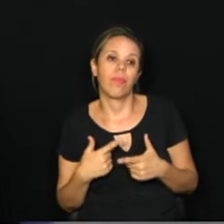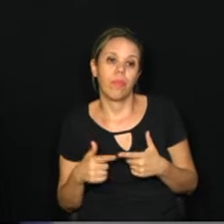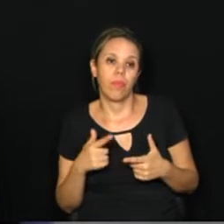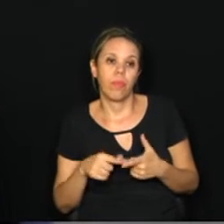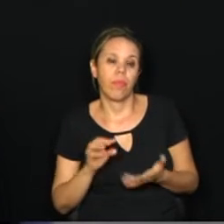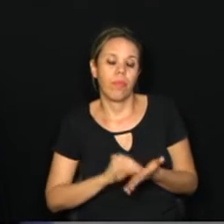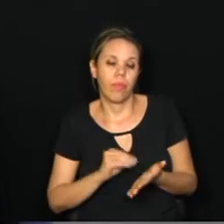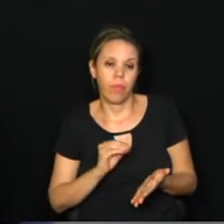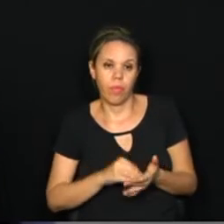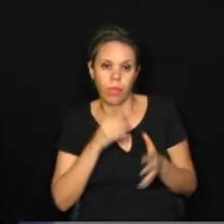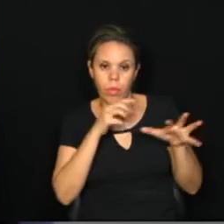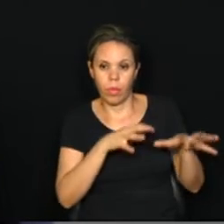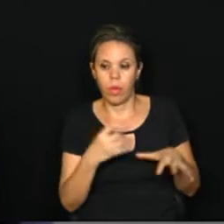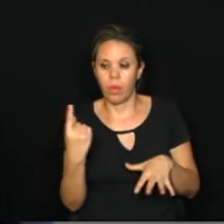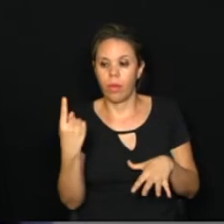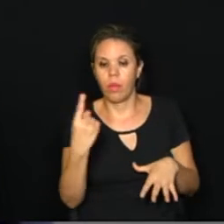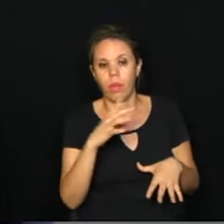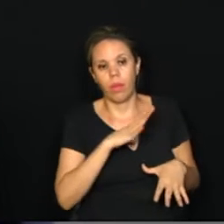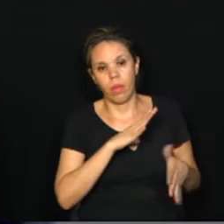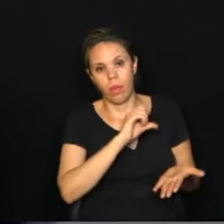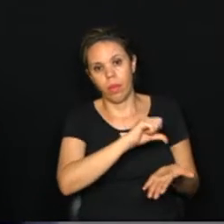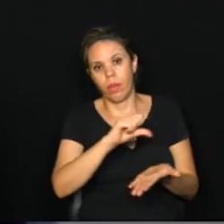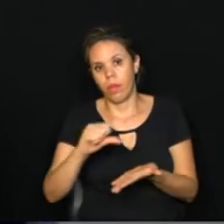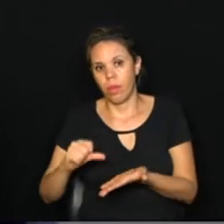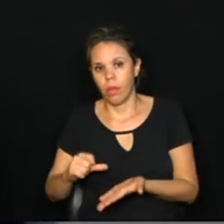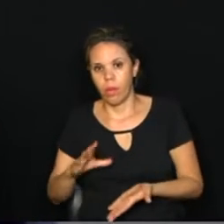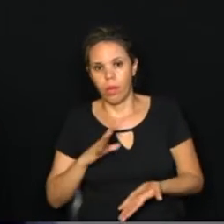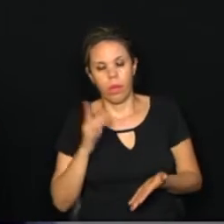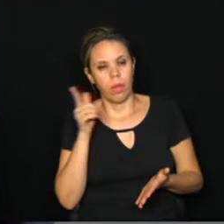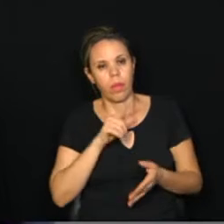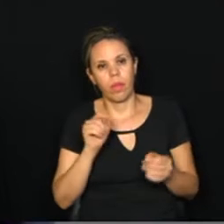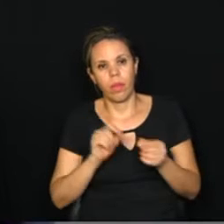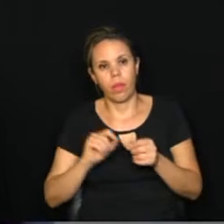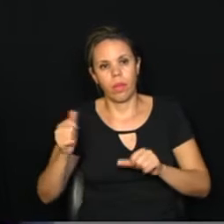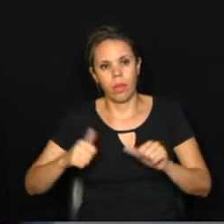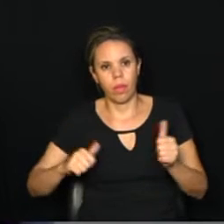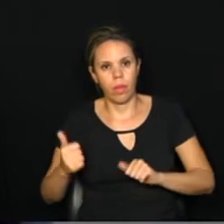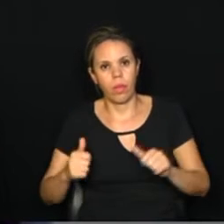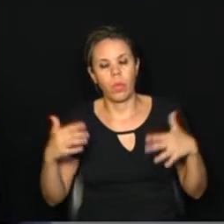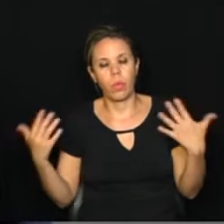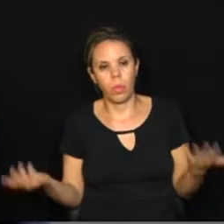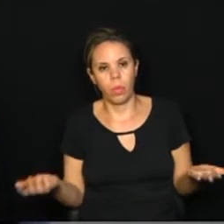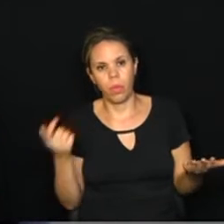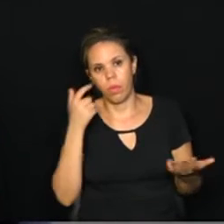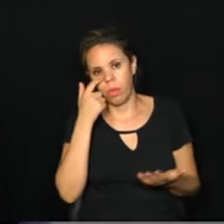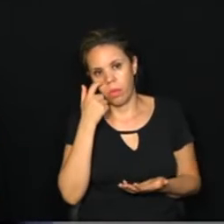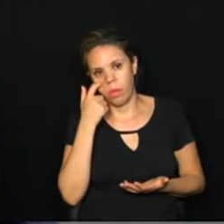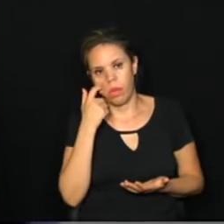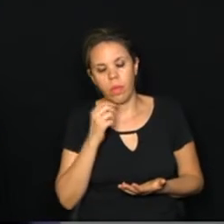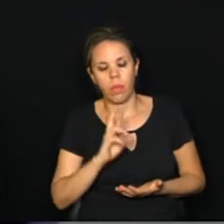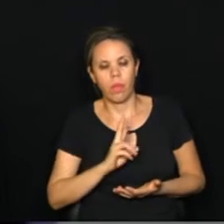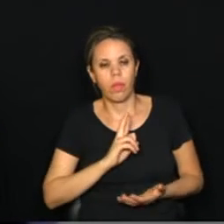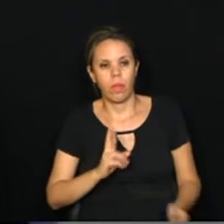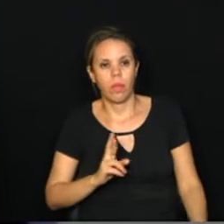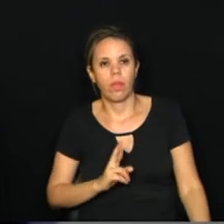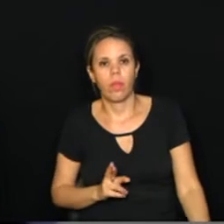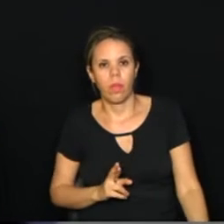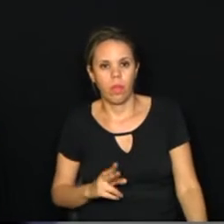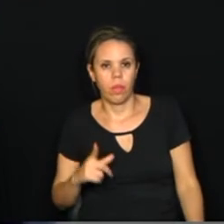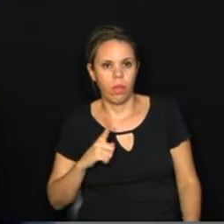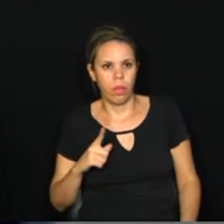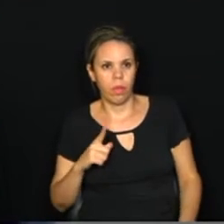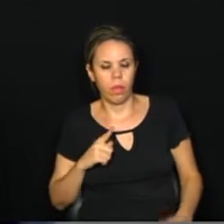cada município consiga fazer esse dimensionamento, essa avaliação, qual é a capacidade de resposta que ele terá